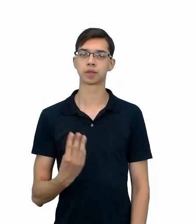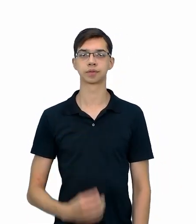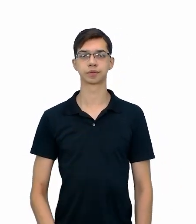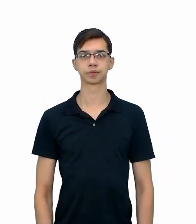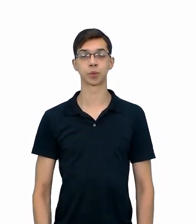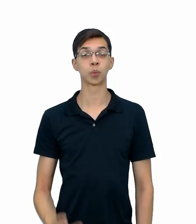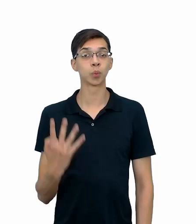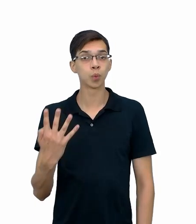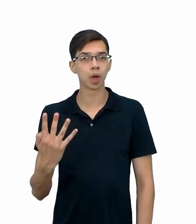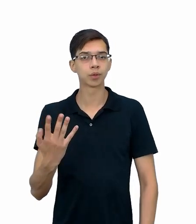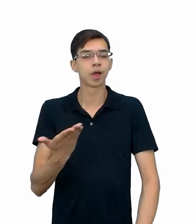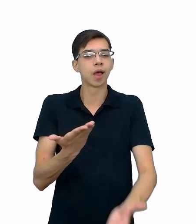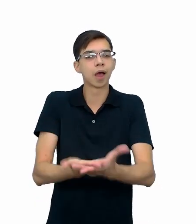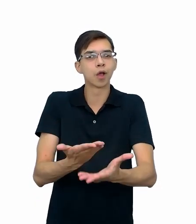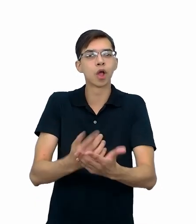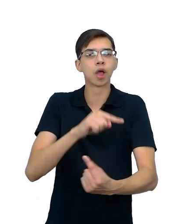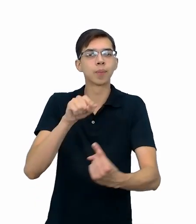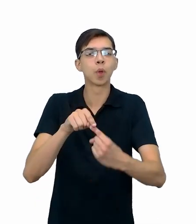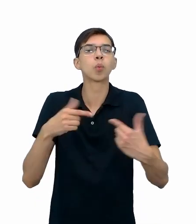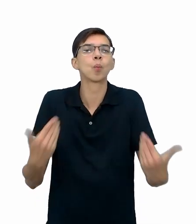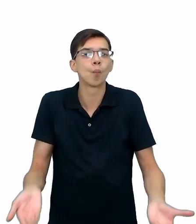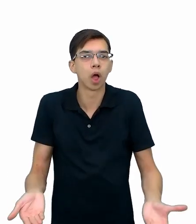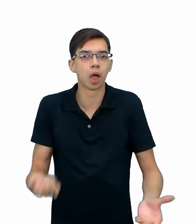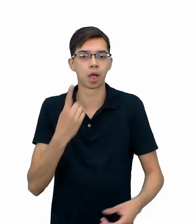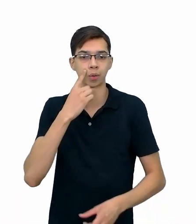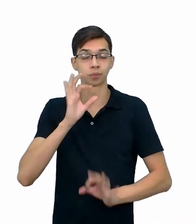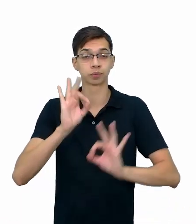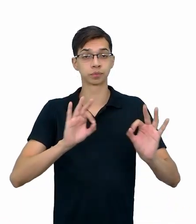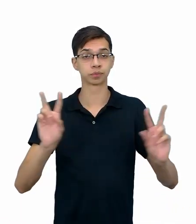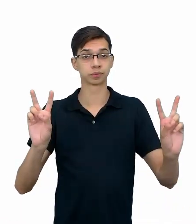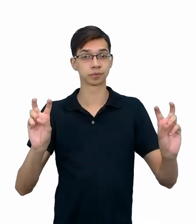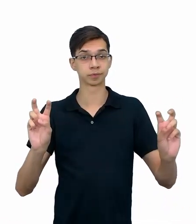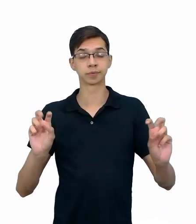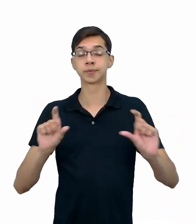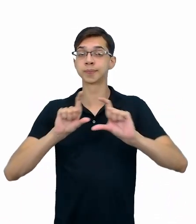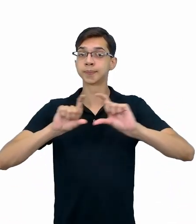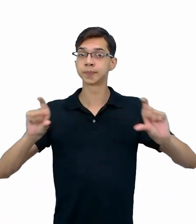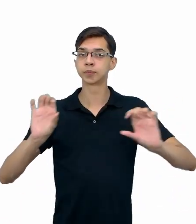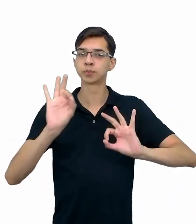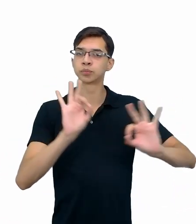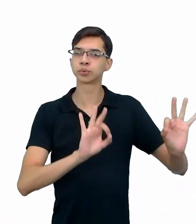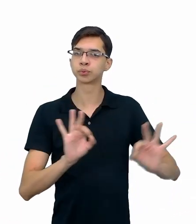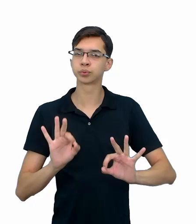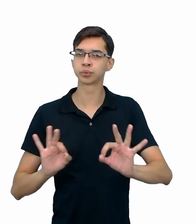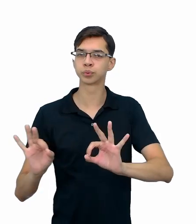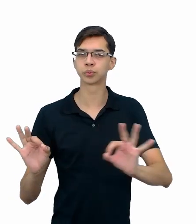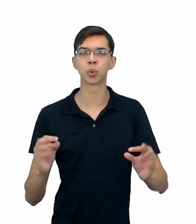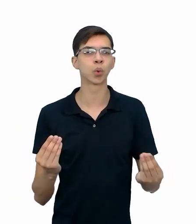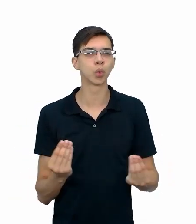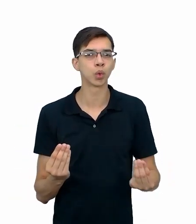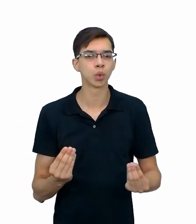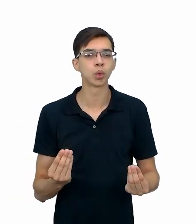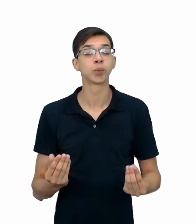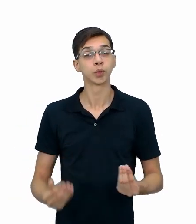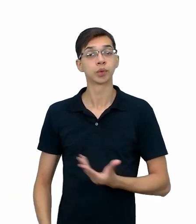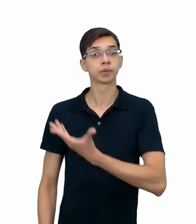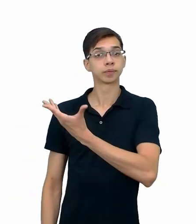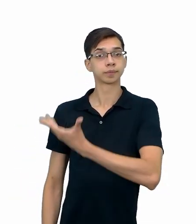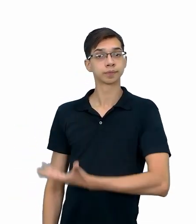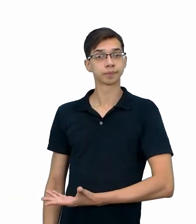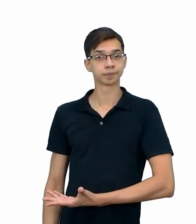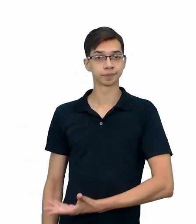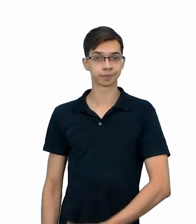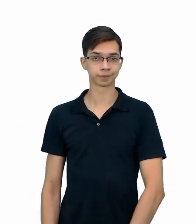aulas, né, os temas trabalhados, a personalização, como que pode ser montada dentro desse quadro a aula que vocês